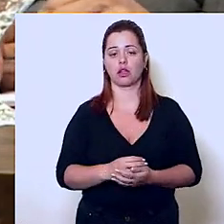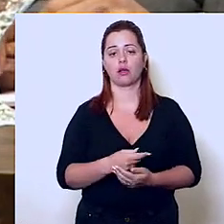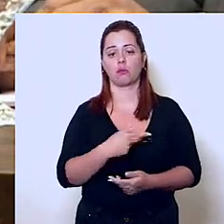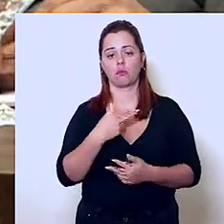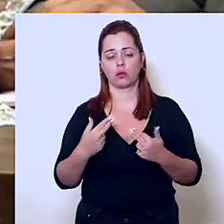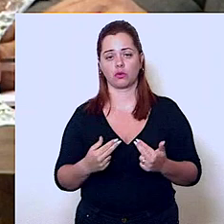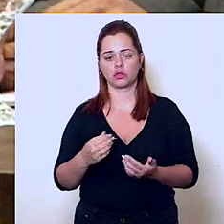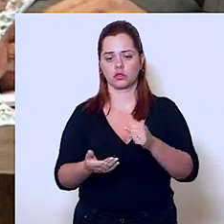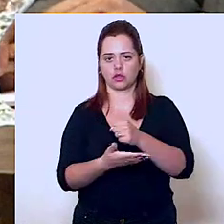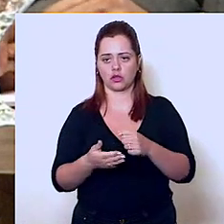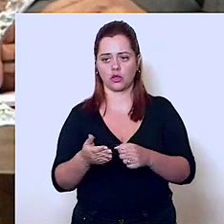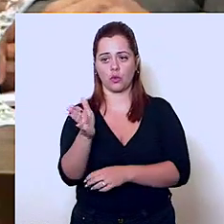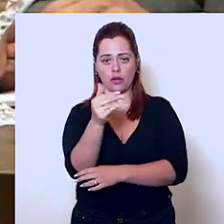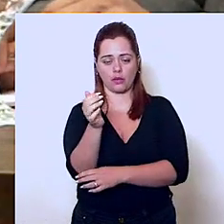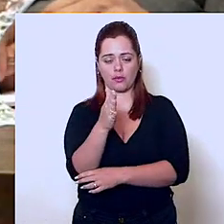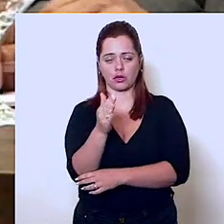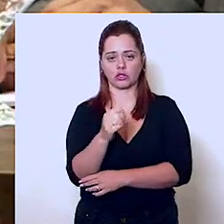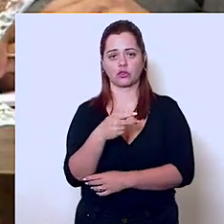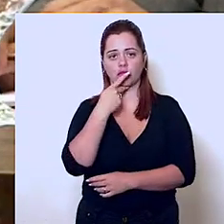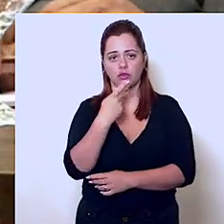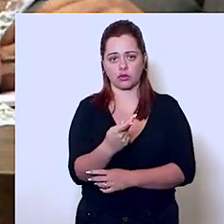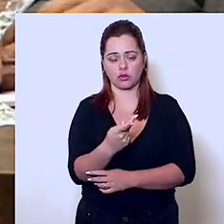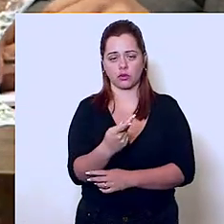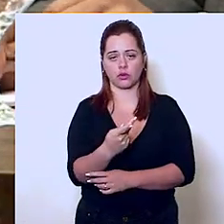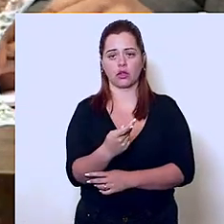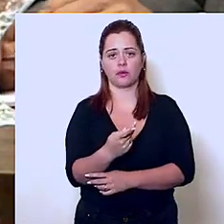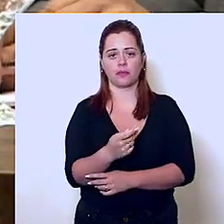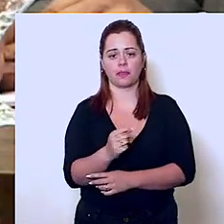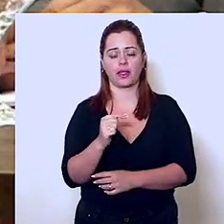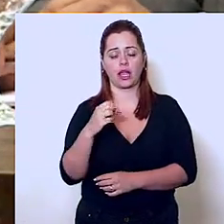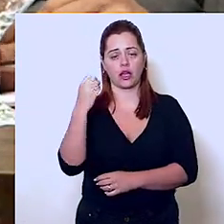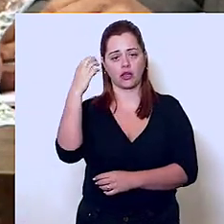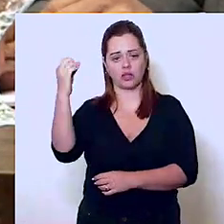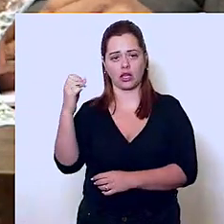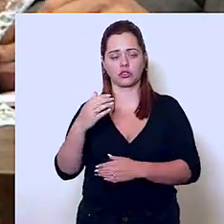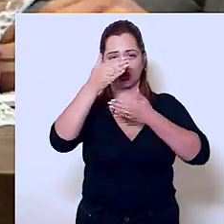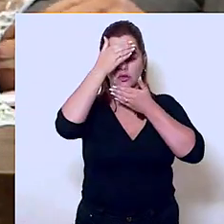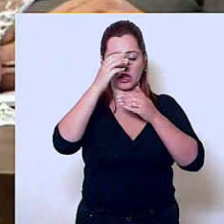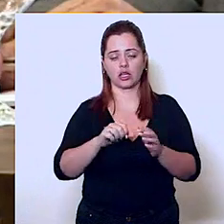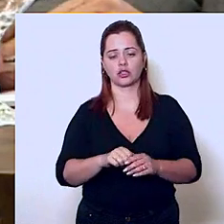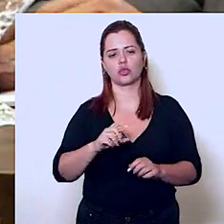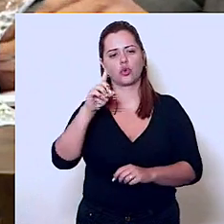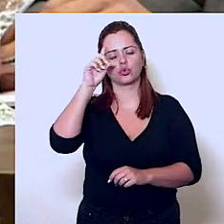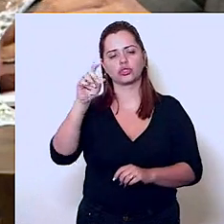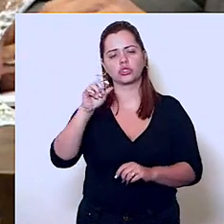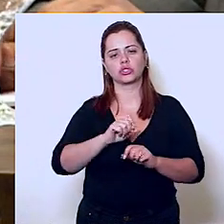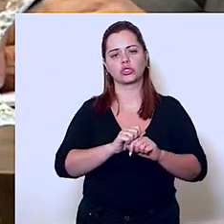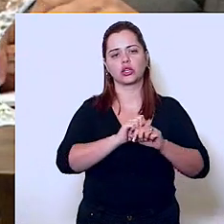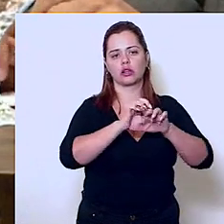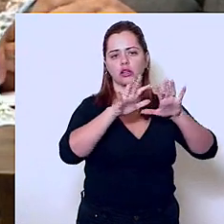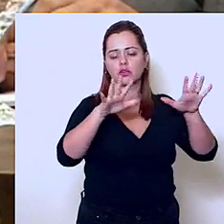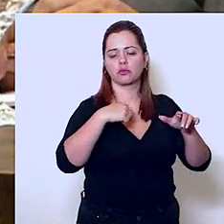falou sobre causos, né? Nessa viagem ao Iraque, num dia livre, nós fizemos uma visita a